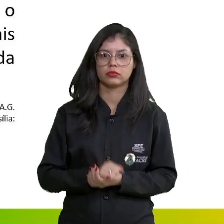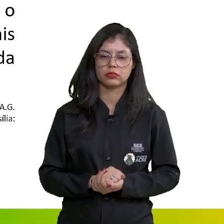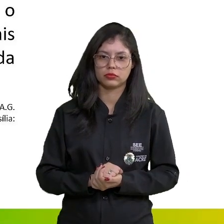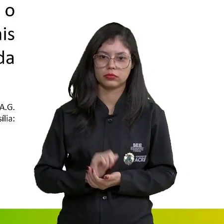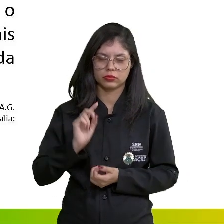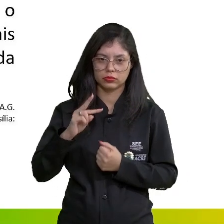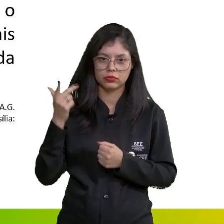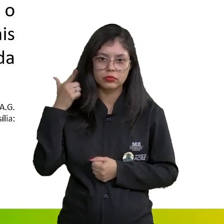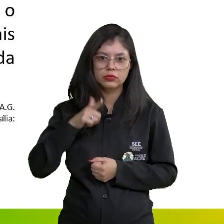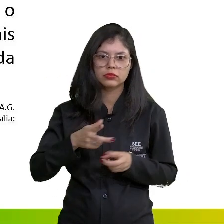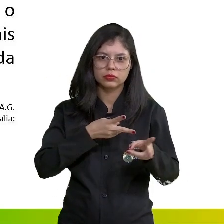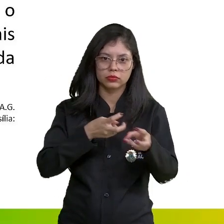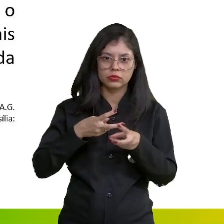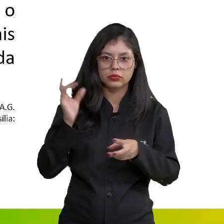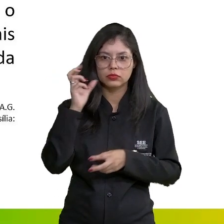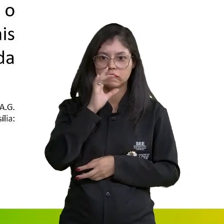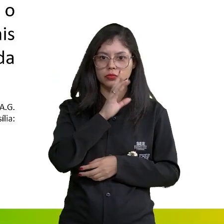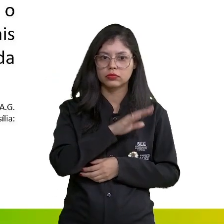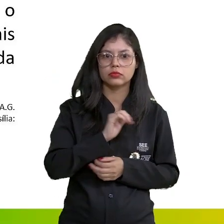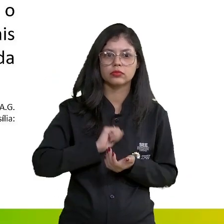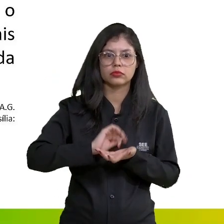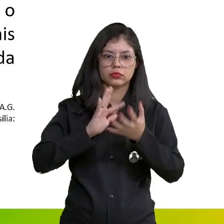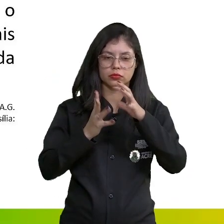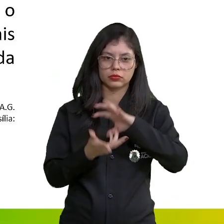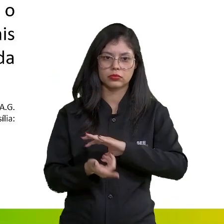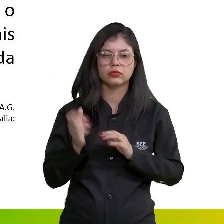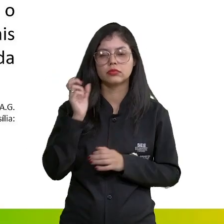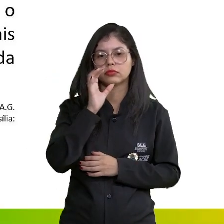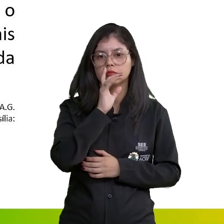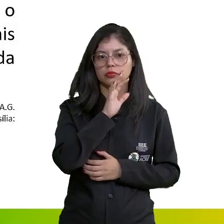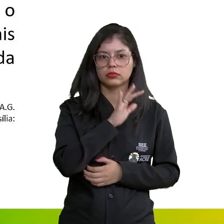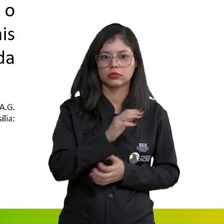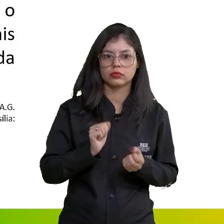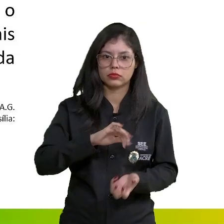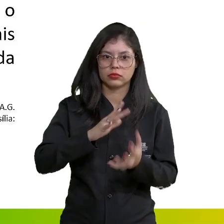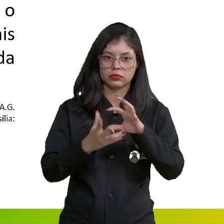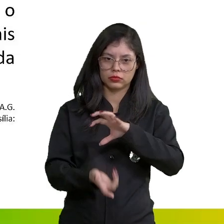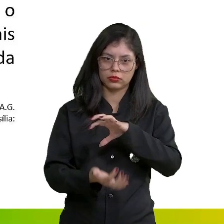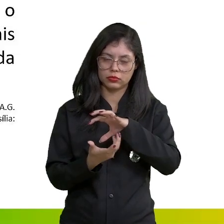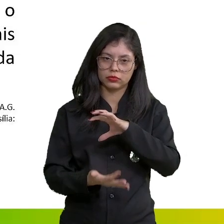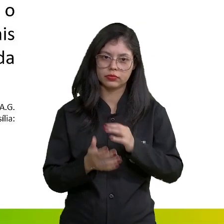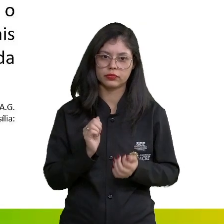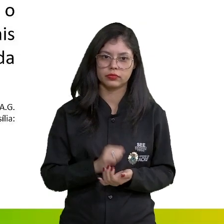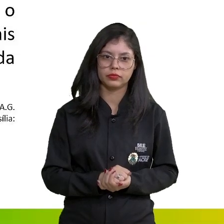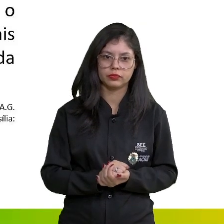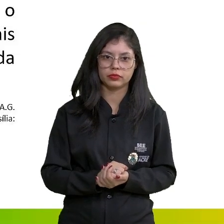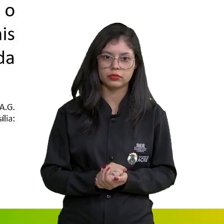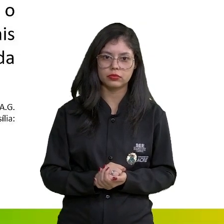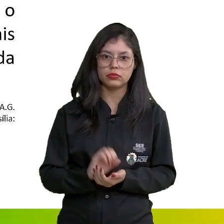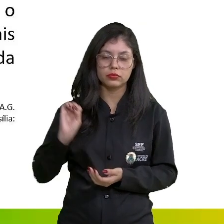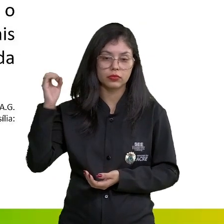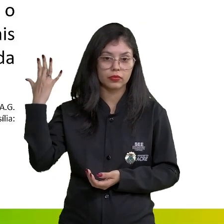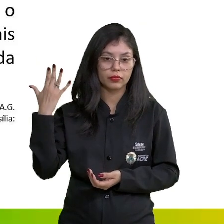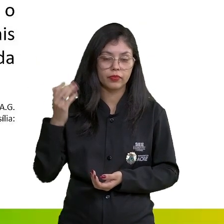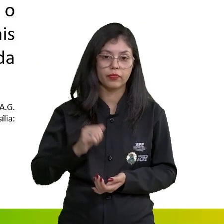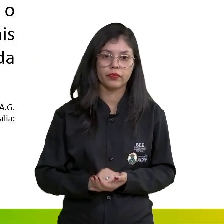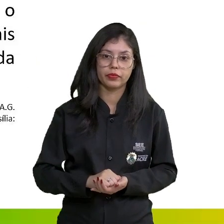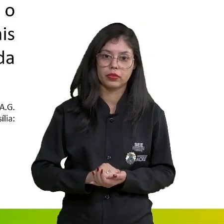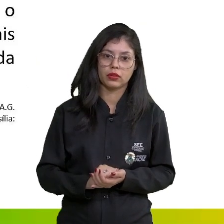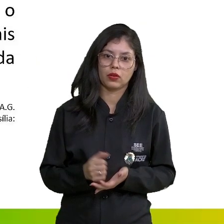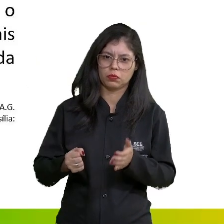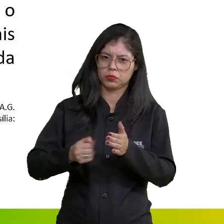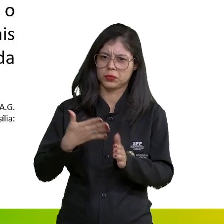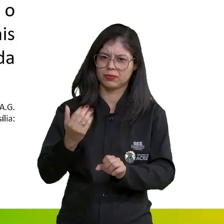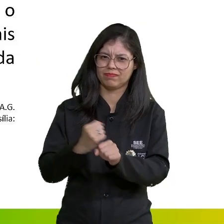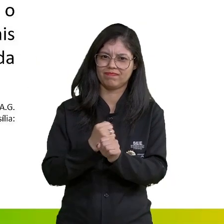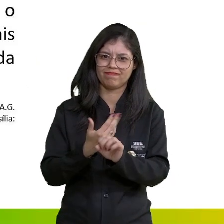átomos, conseguem absorver o calor irradiado pela Terra, aquecendo aí o nosso planeta. Esse fenômeno que acontece há bilhões